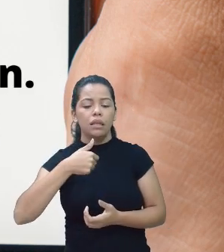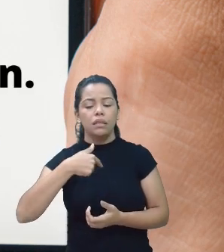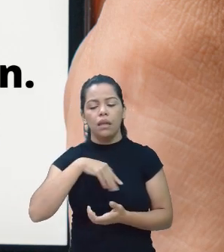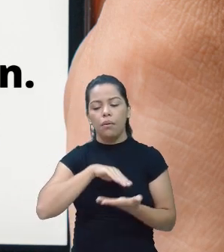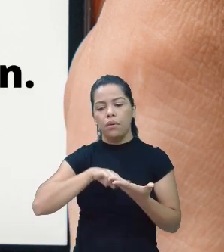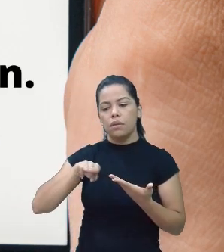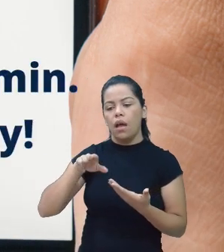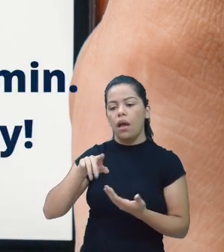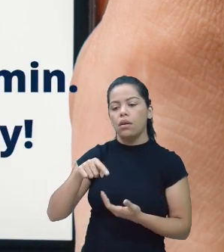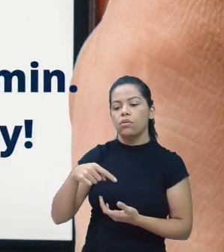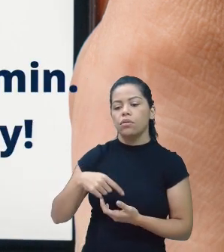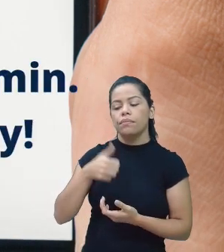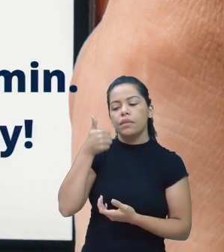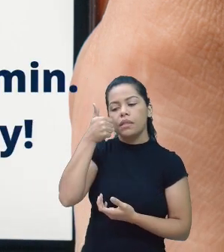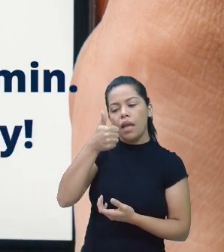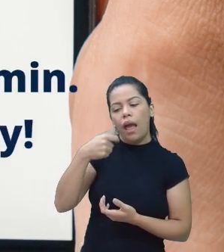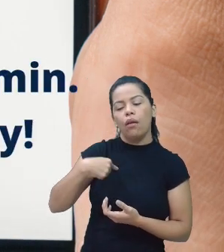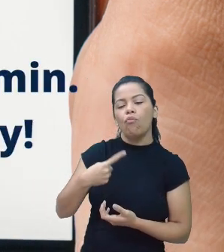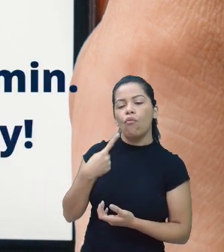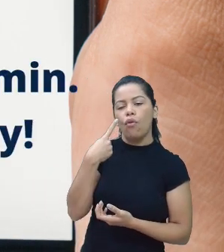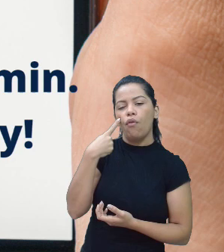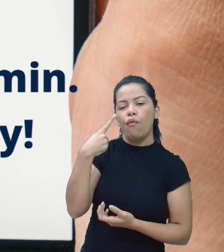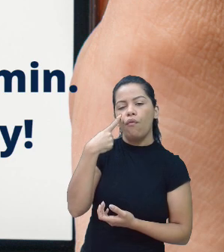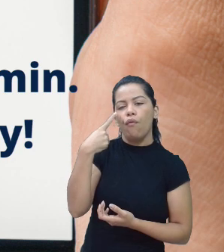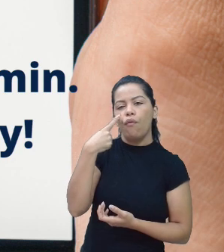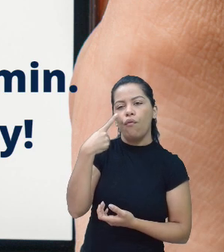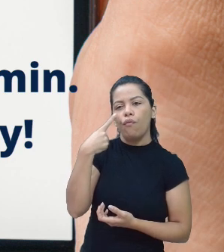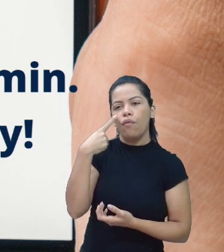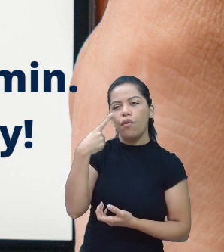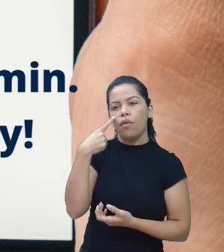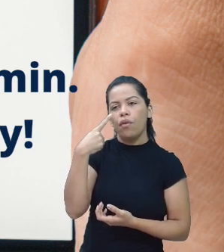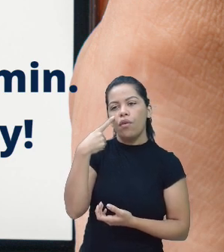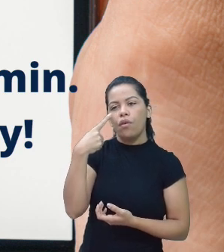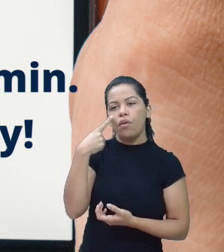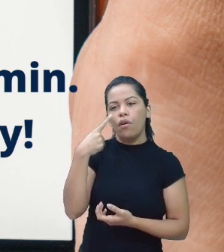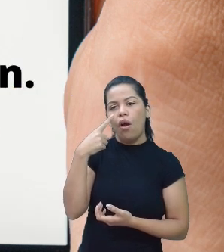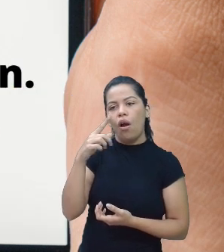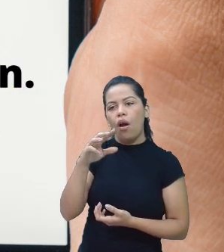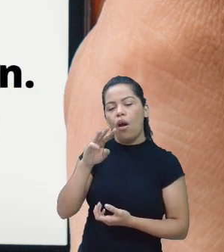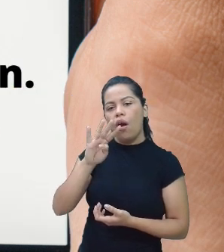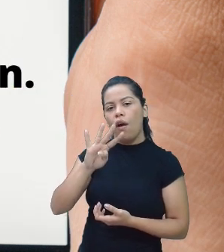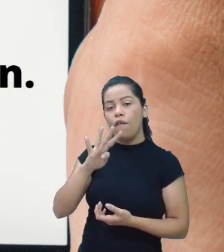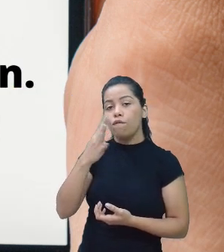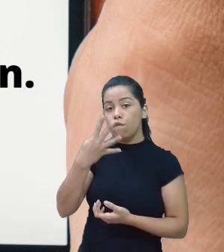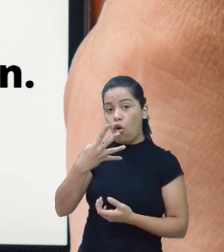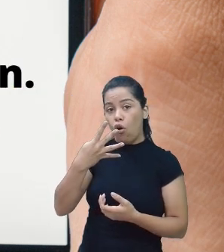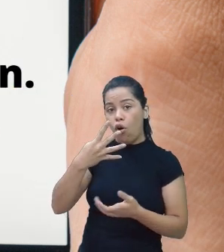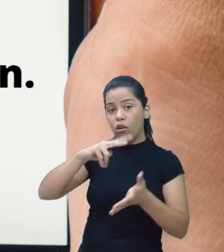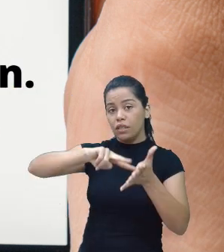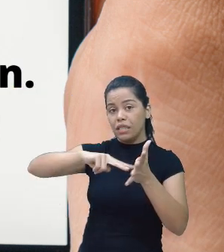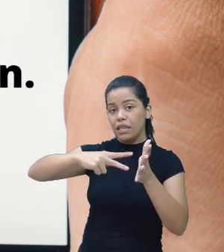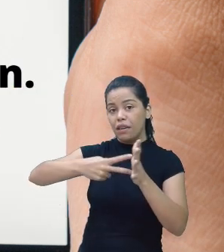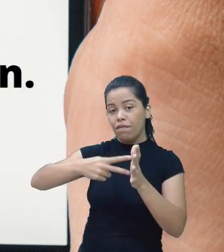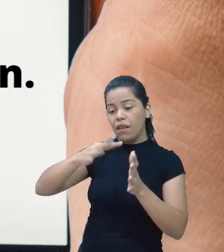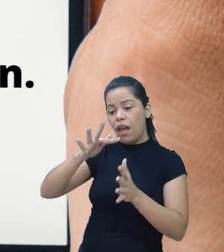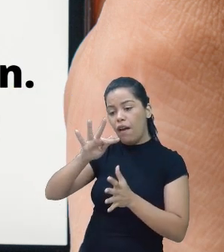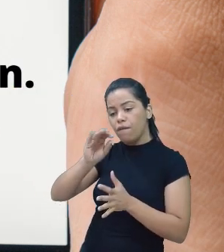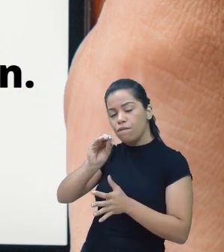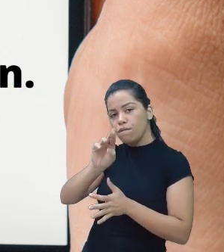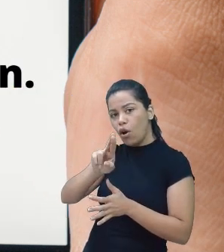ver. What we need for lunch. Perceba que o for está com número, né? Ou seja, o que nós precisamos para o